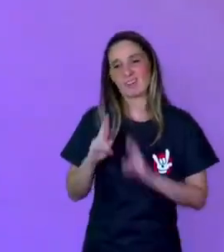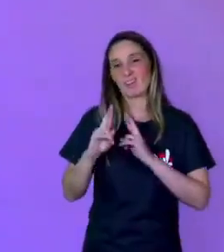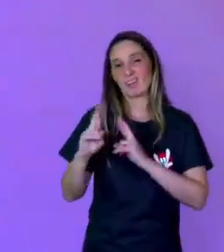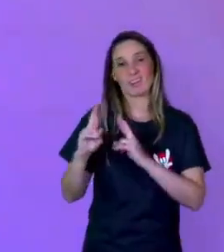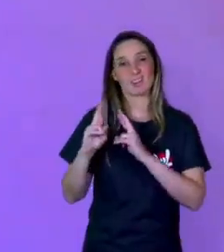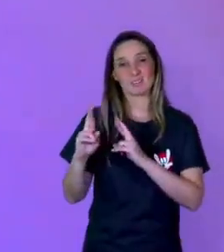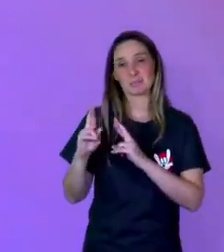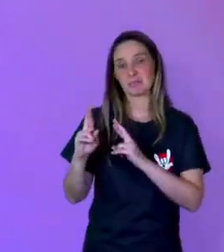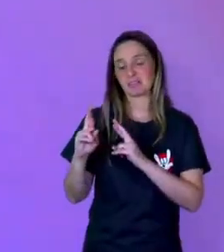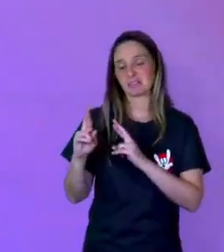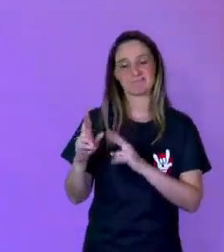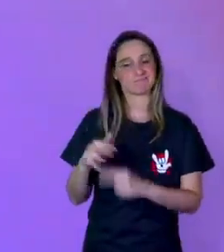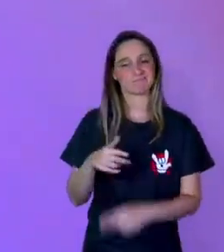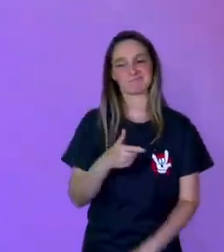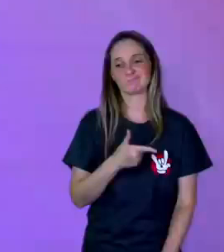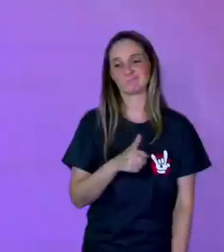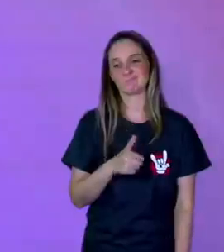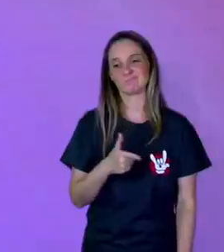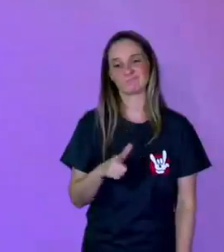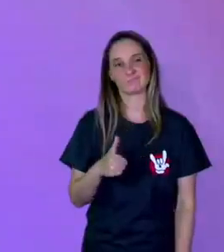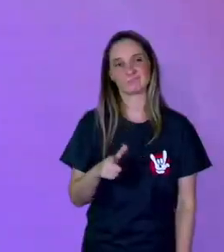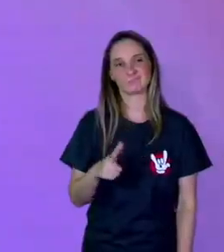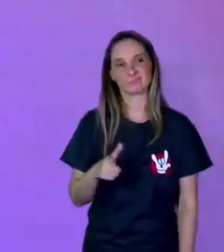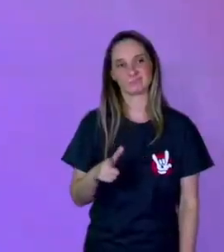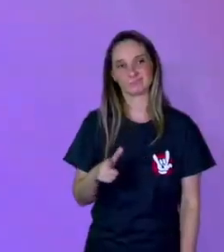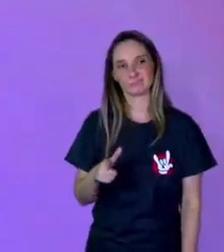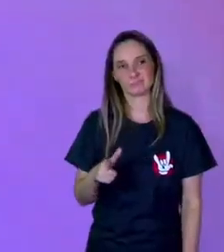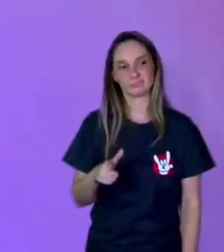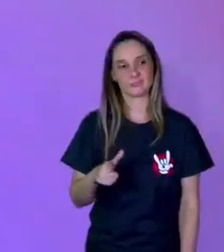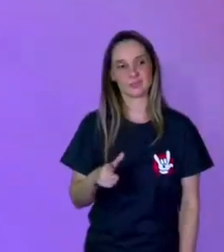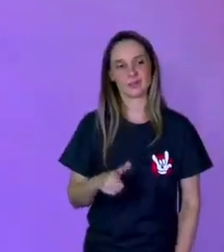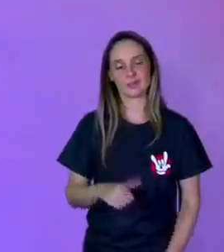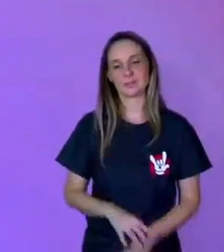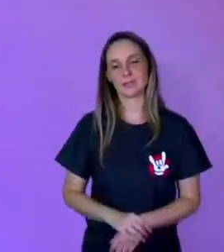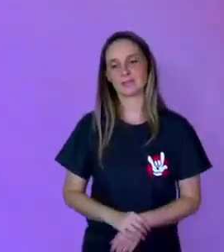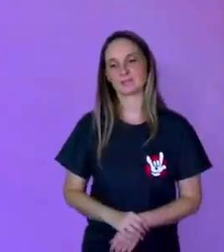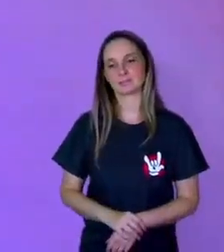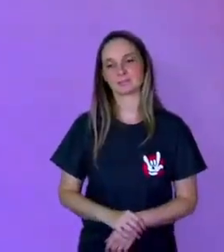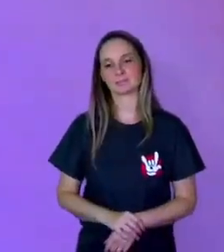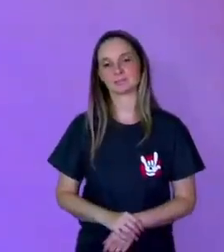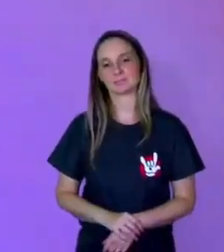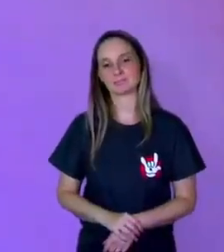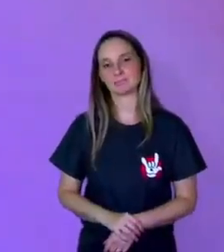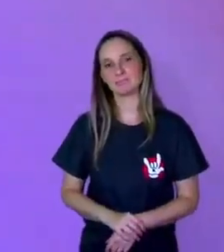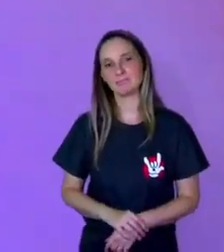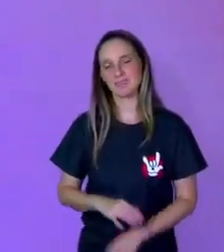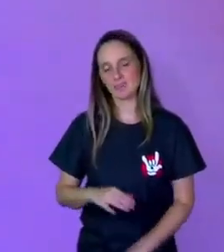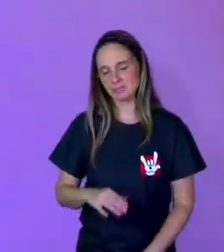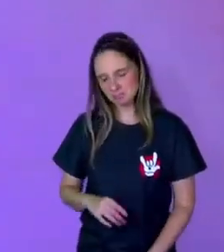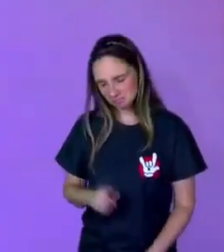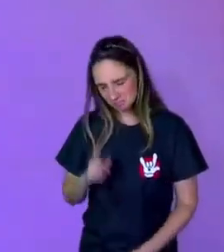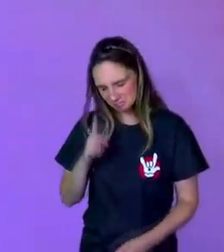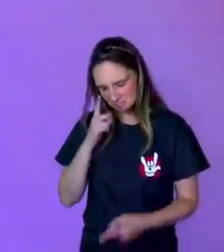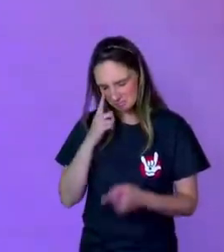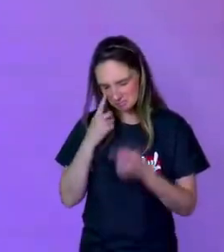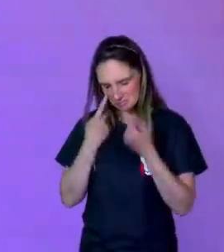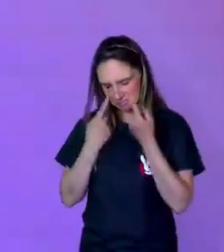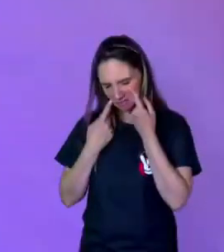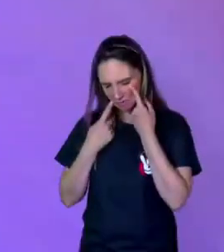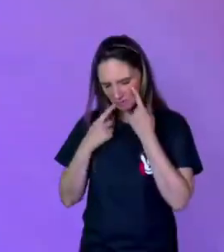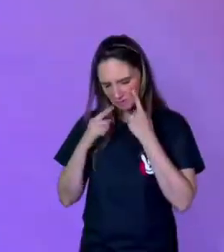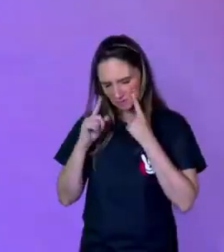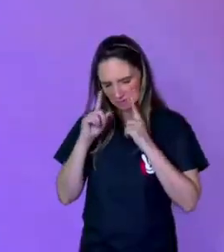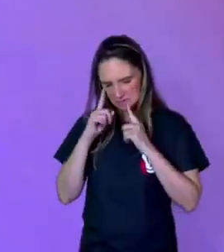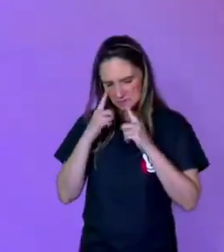desesperei no sentido da desesperança. Fiquei sem esperança. Baixei minha cabeça, comecei a chorar. E de repente eu